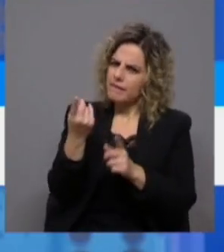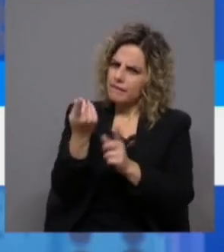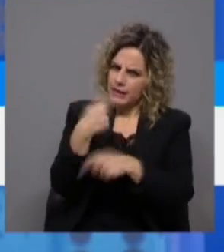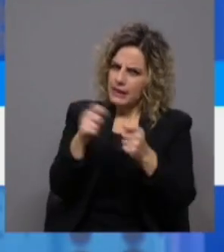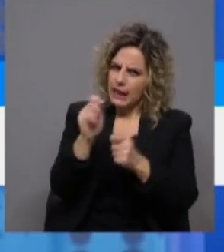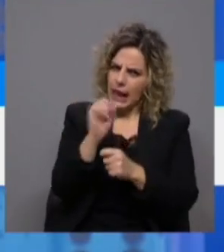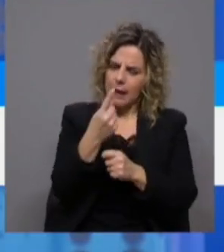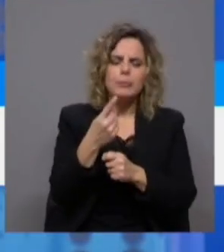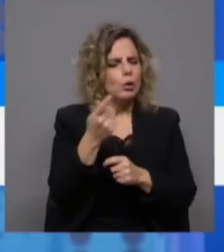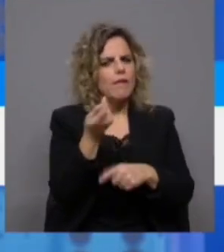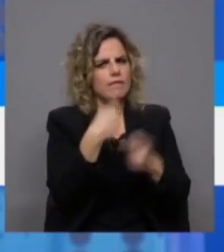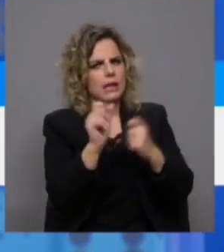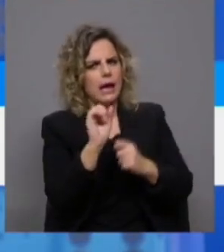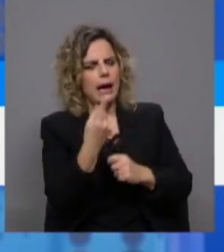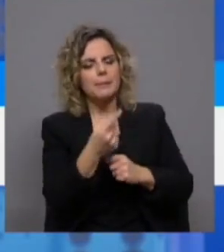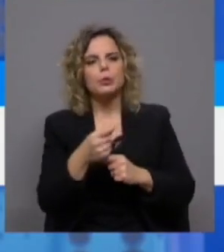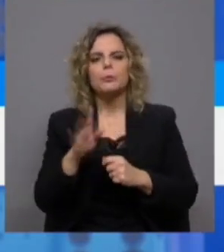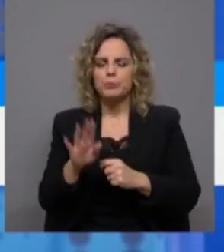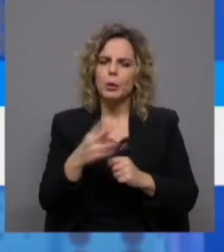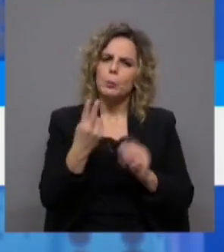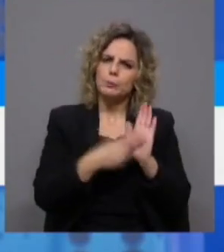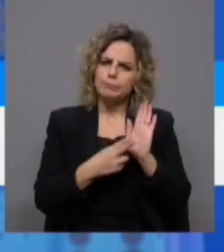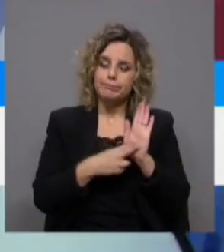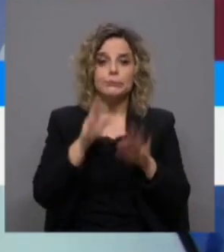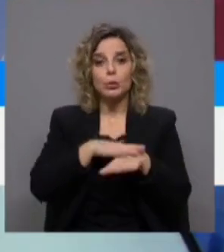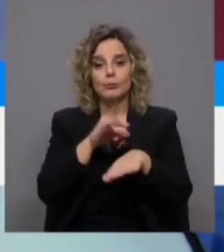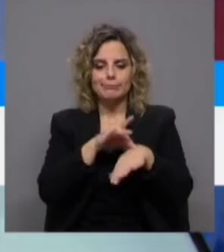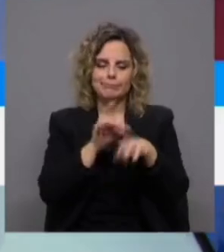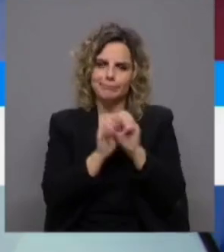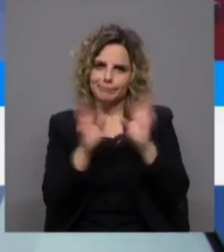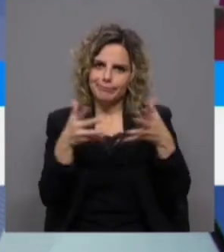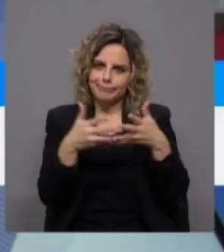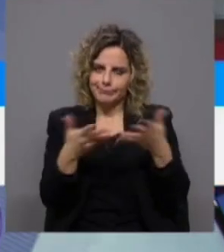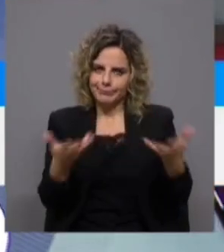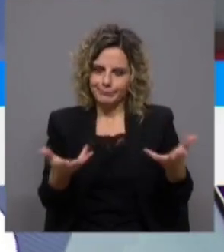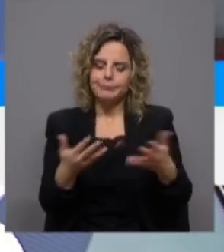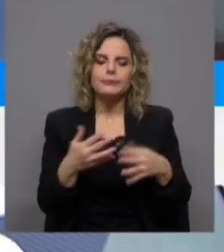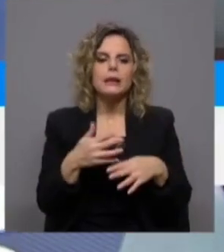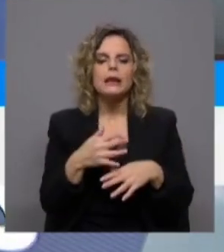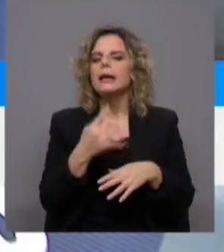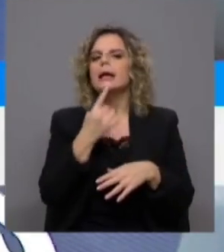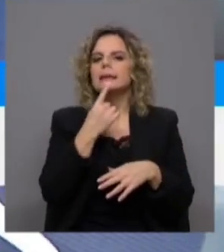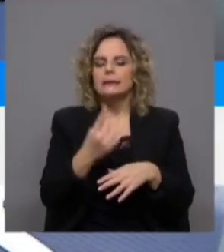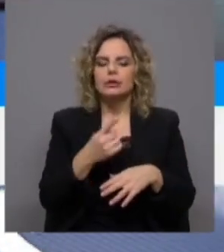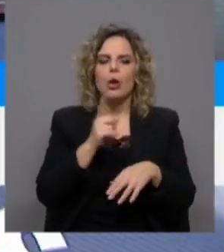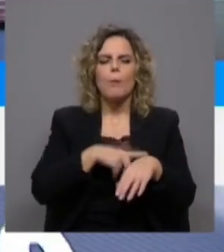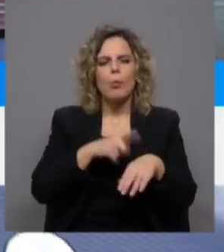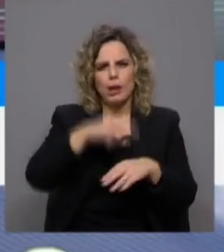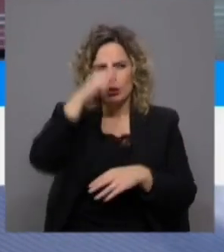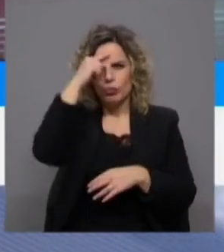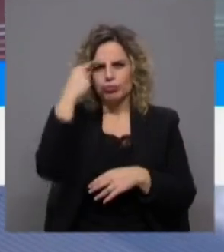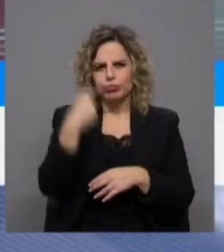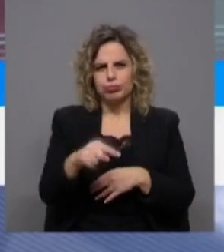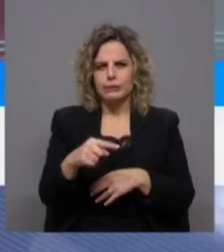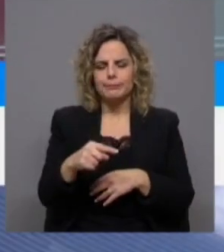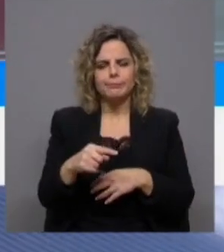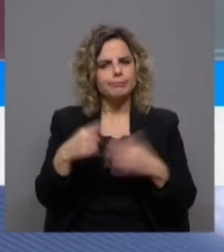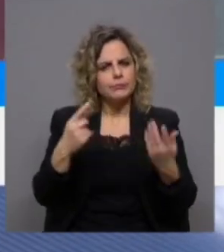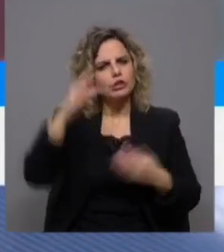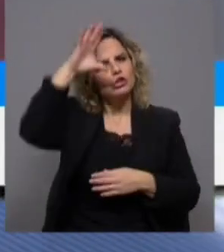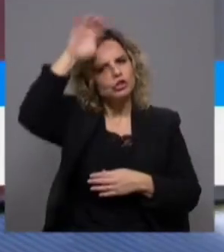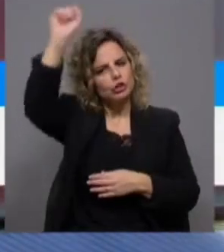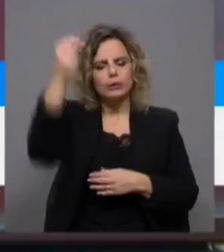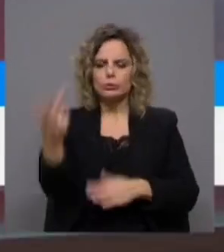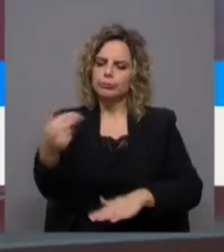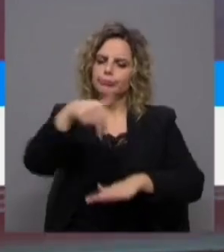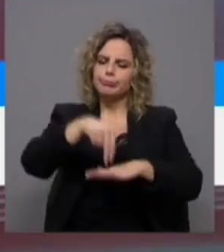ou um argumento que o fluxo nos últimos dois anos em função da pandemia foi a ideia de que nos momentos difíceis é o estado que está cá para